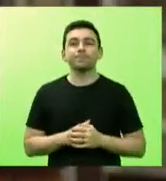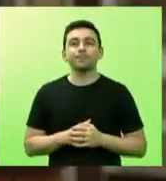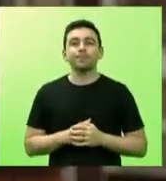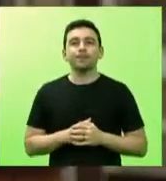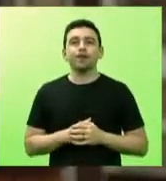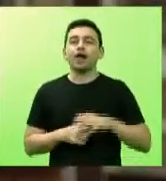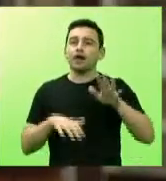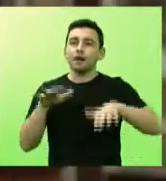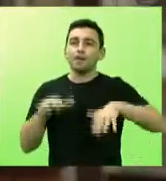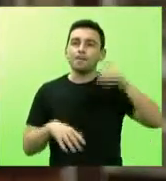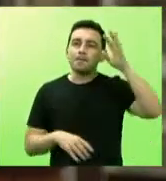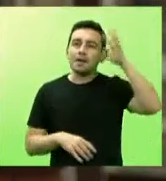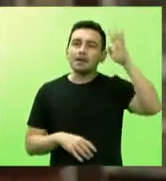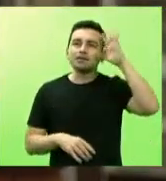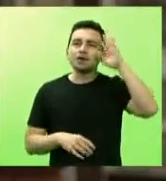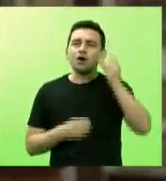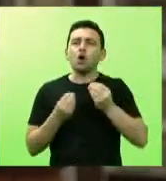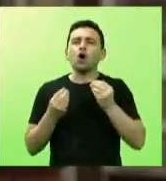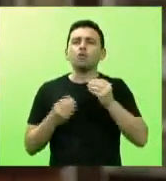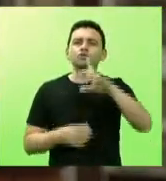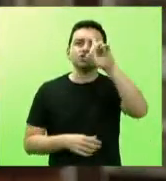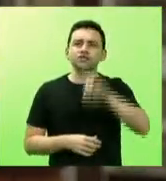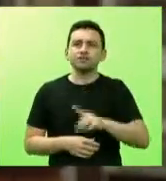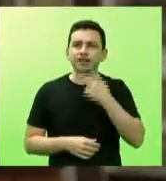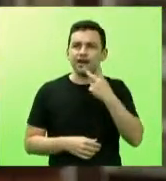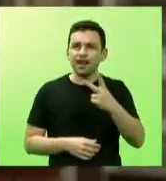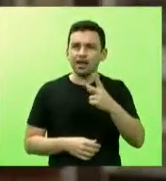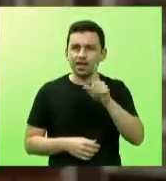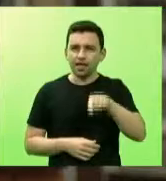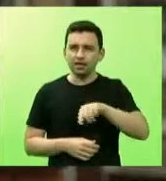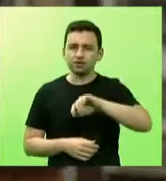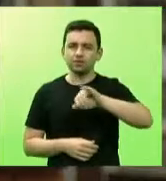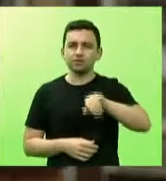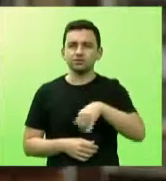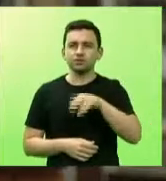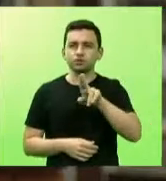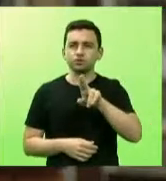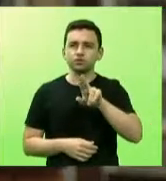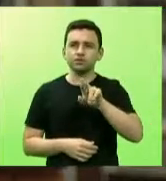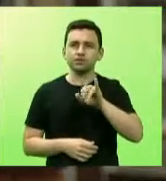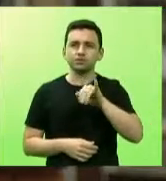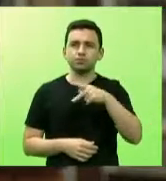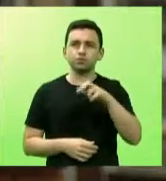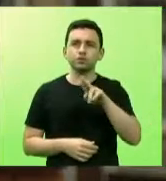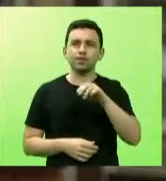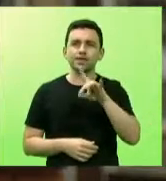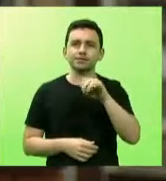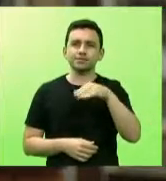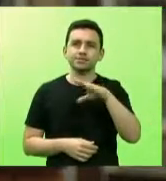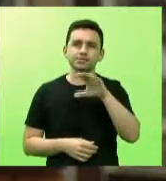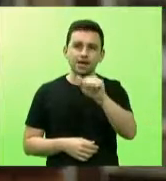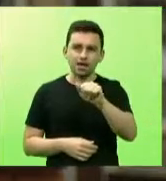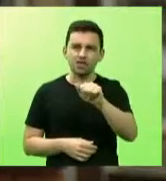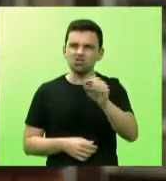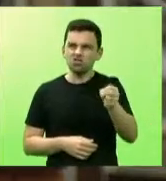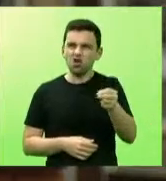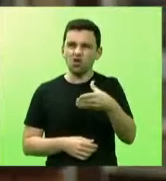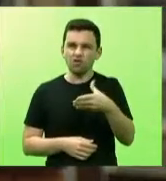Talvez a gente pode estar aqui achando como é que o direito chama, deputado Vampiro, uma jurisprudência? Né? Uma coisa nova,